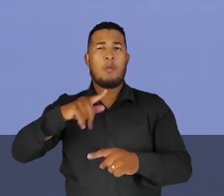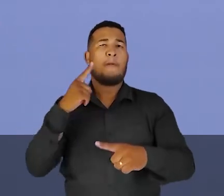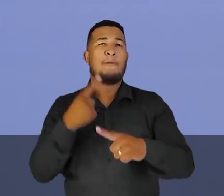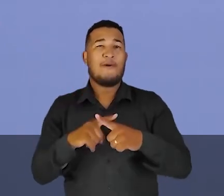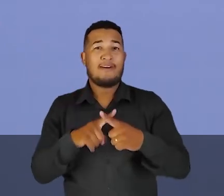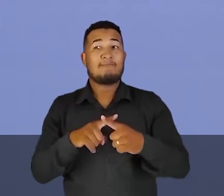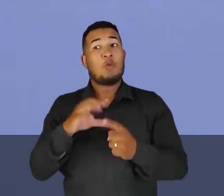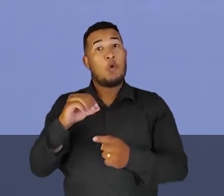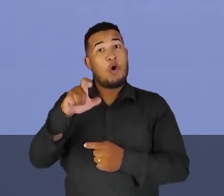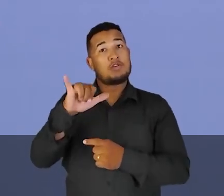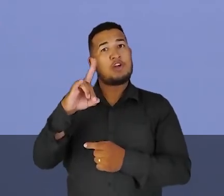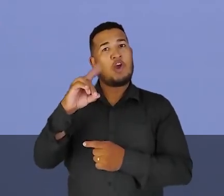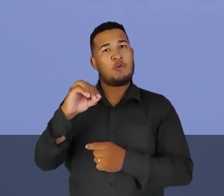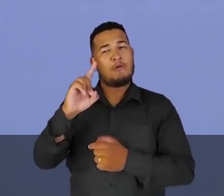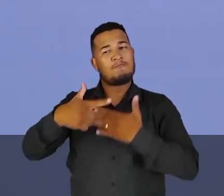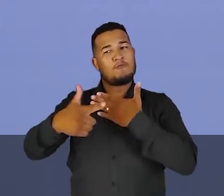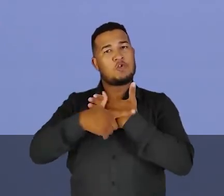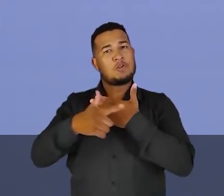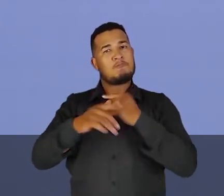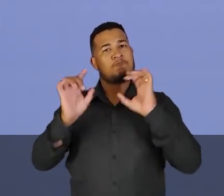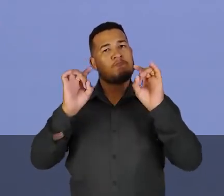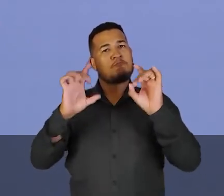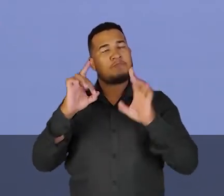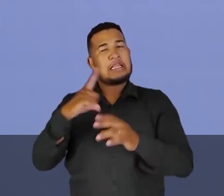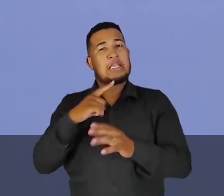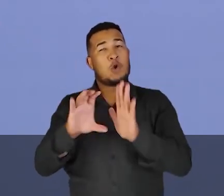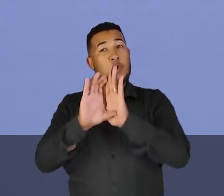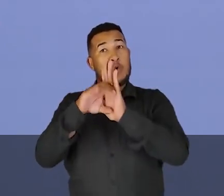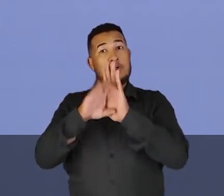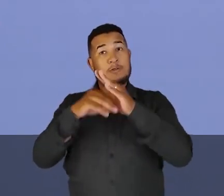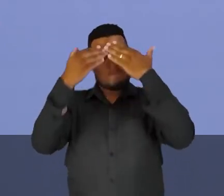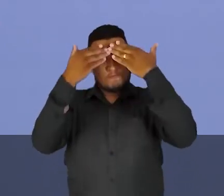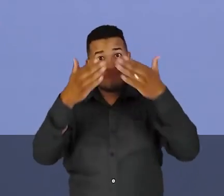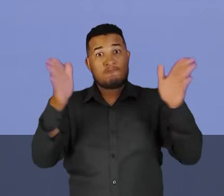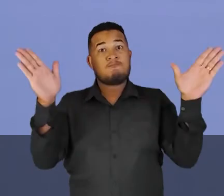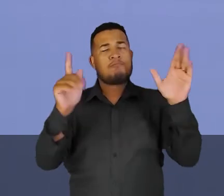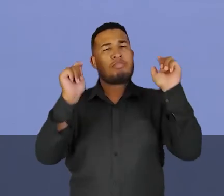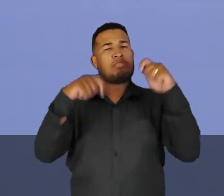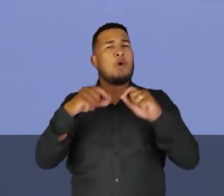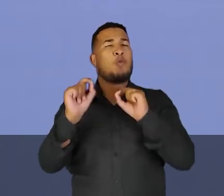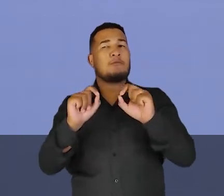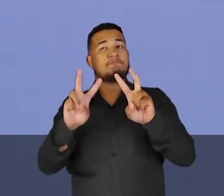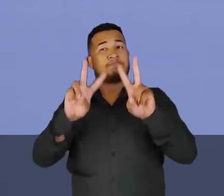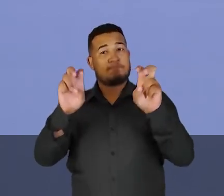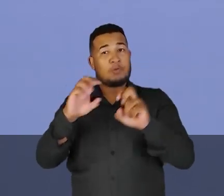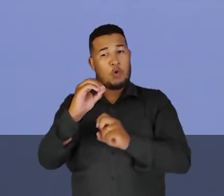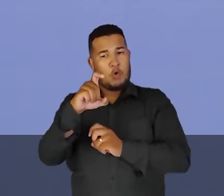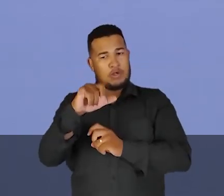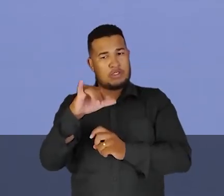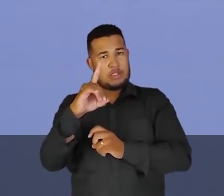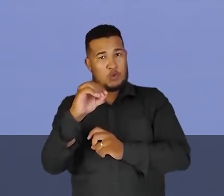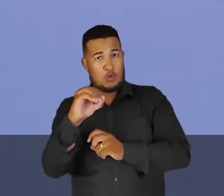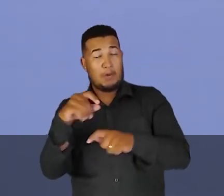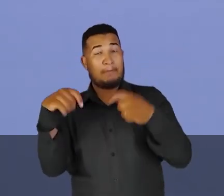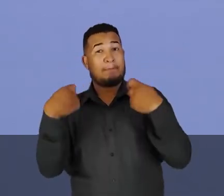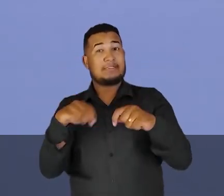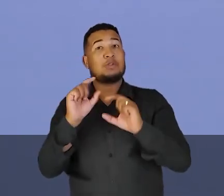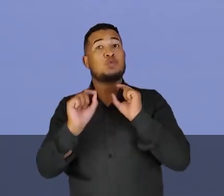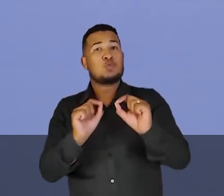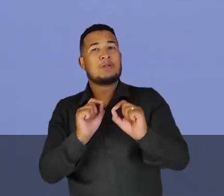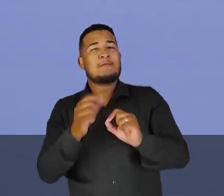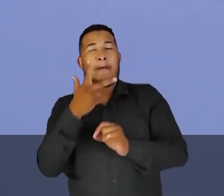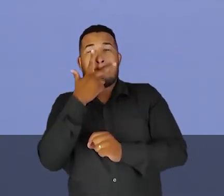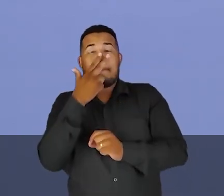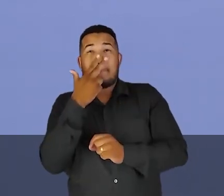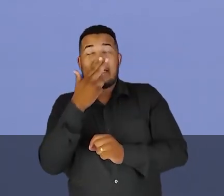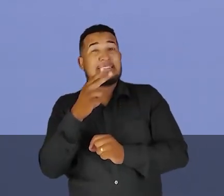óxido, essa função, ele tem um conceito muito amplo, que vai dizer que para ser um óxido, o oxigênio deve ser o elemento